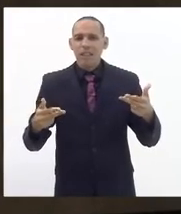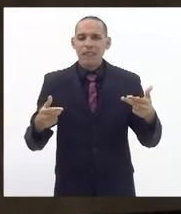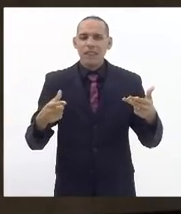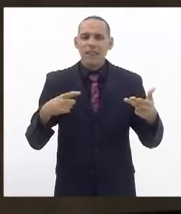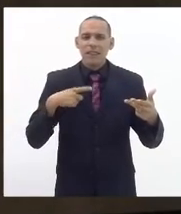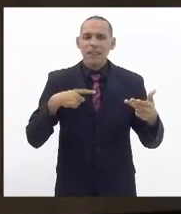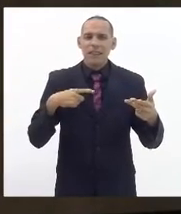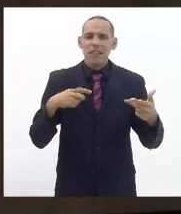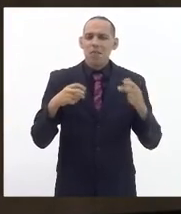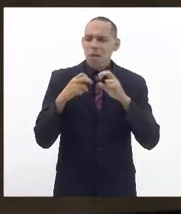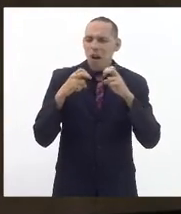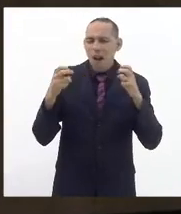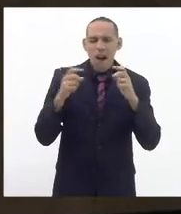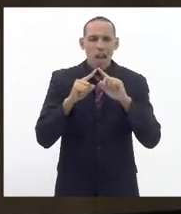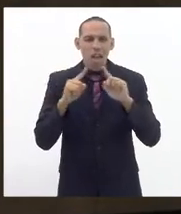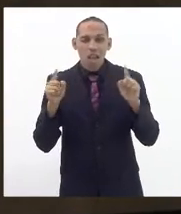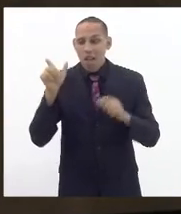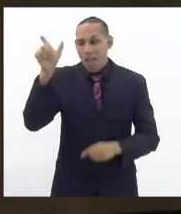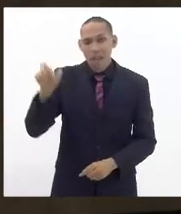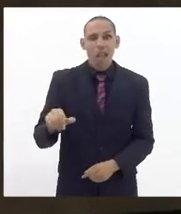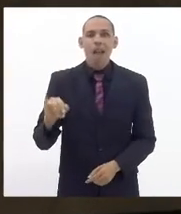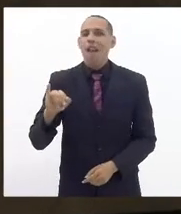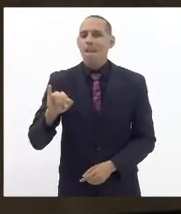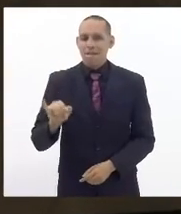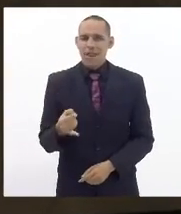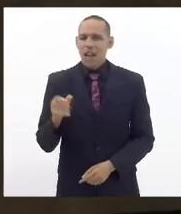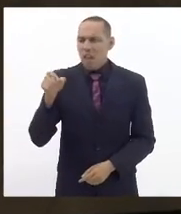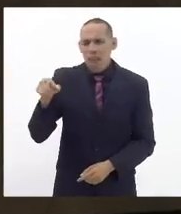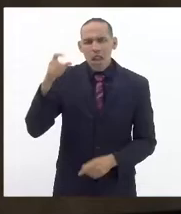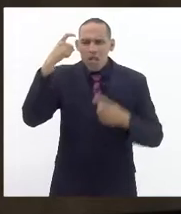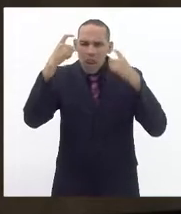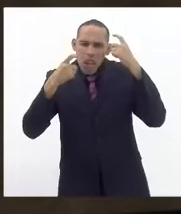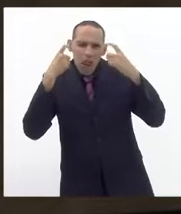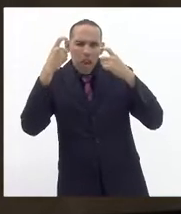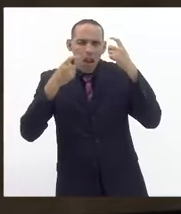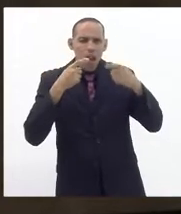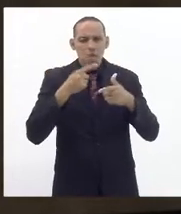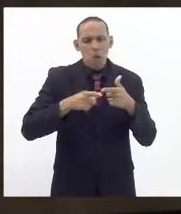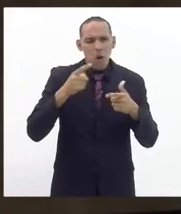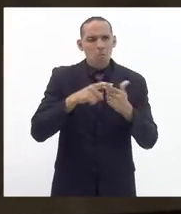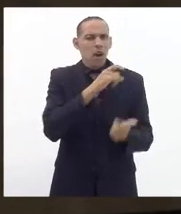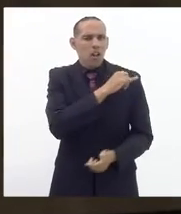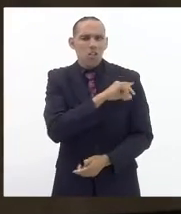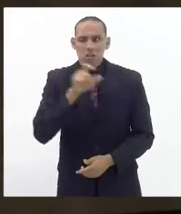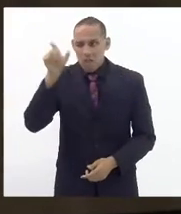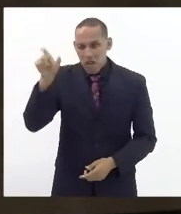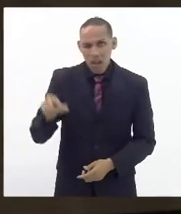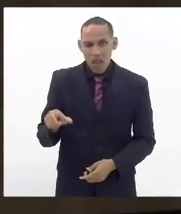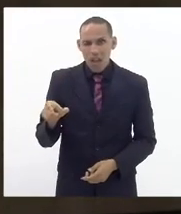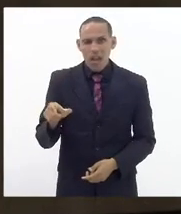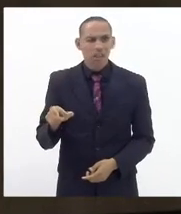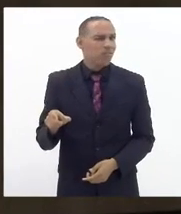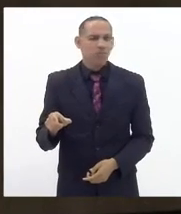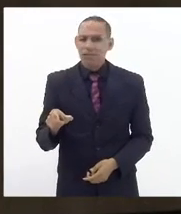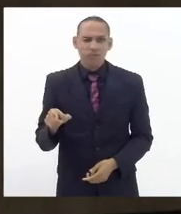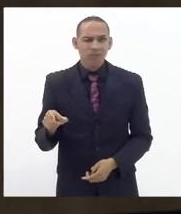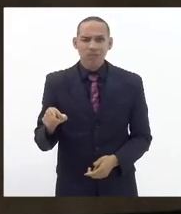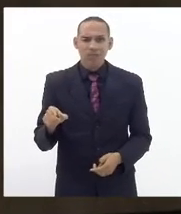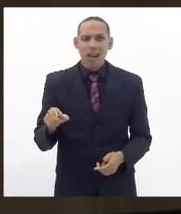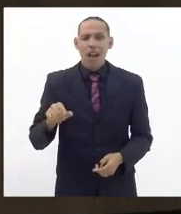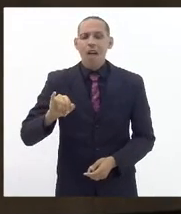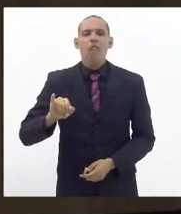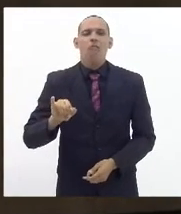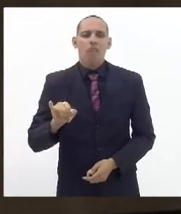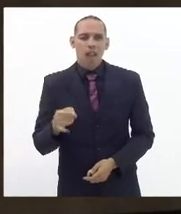clamor, ele se vale, ao invés de estar preocupado em resolver os problemas do Rio de Janeiro, ele se vale da tragédia,